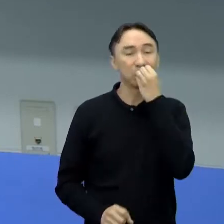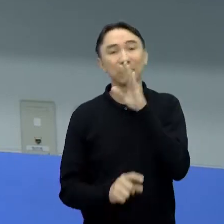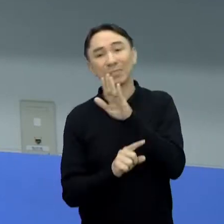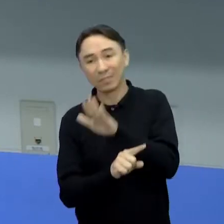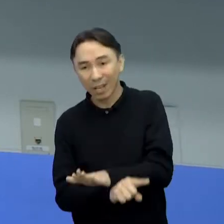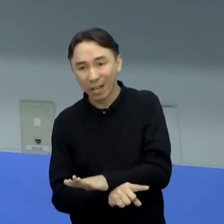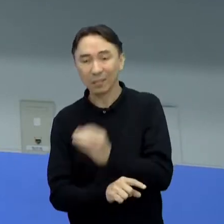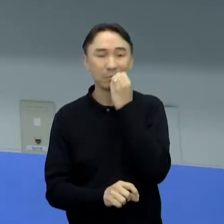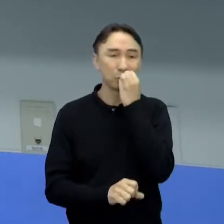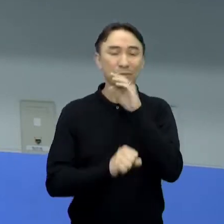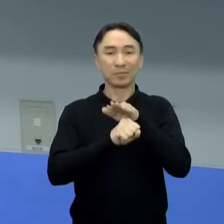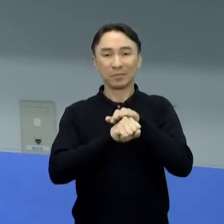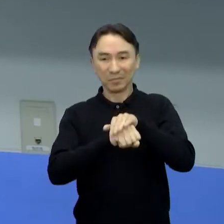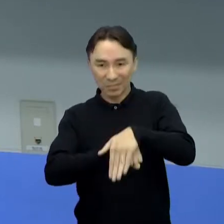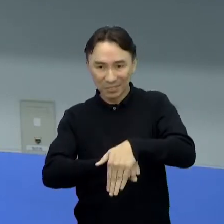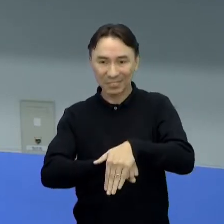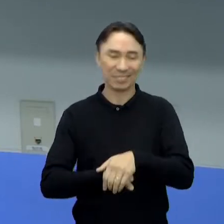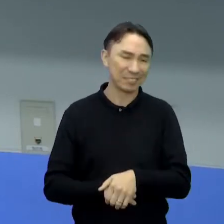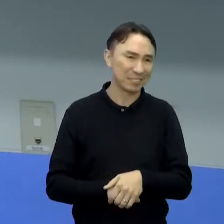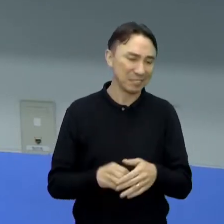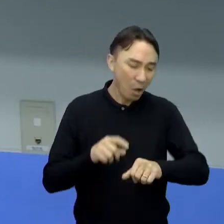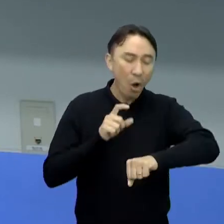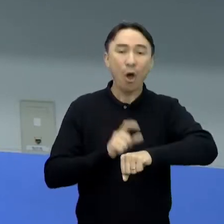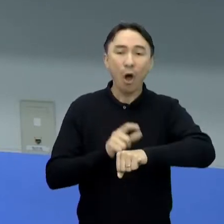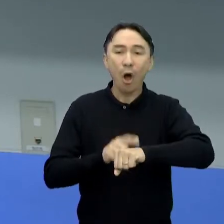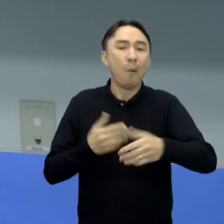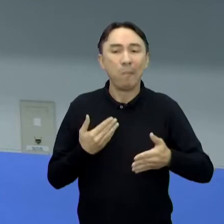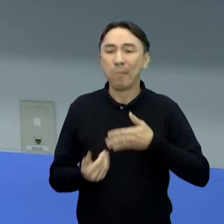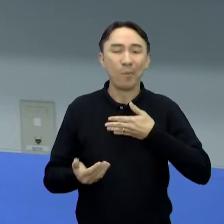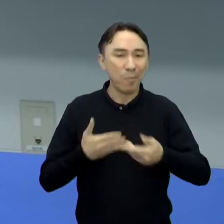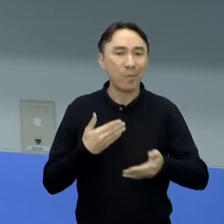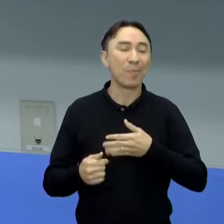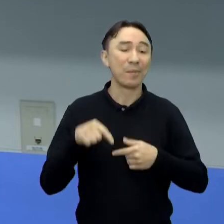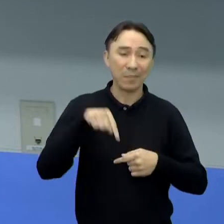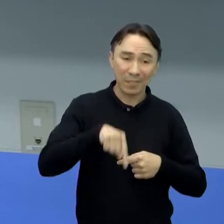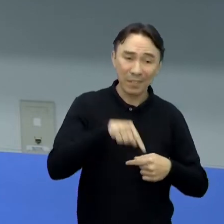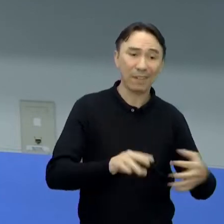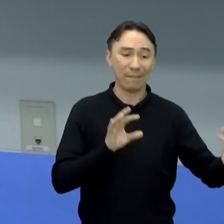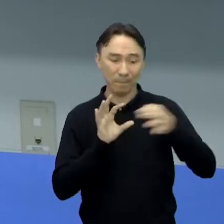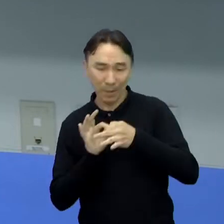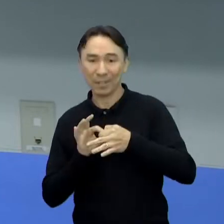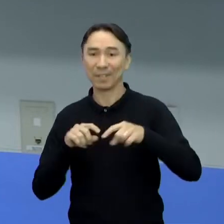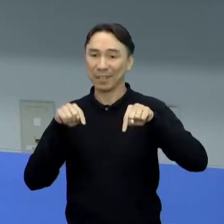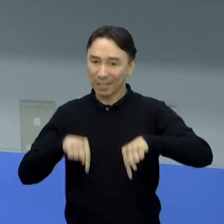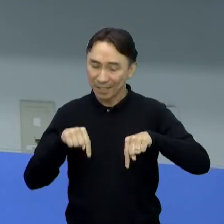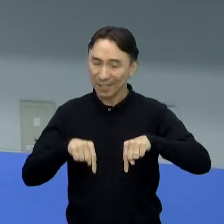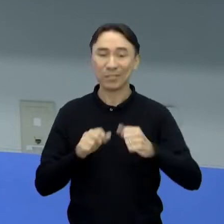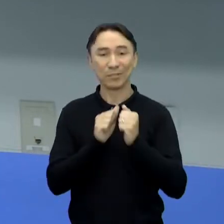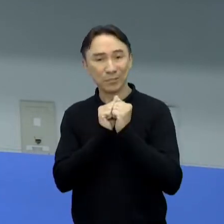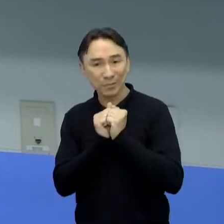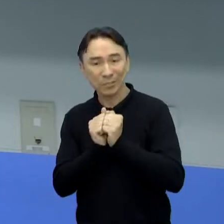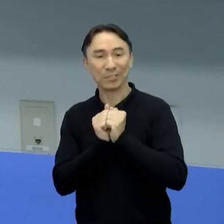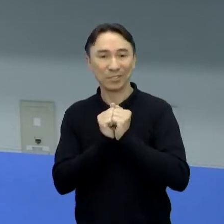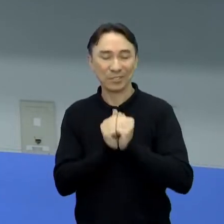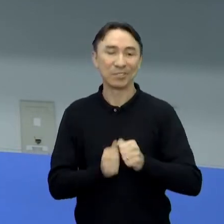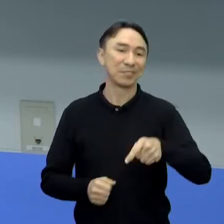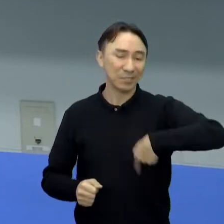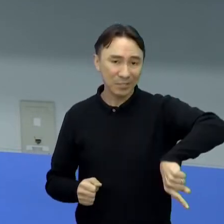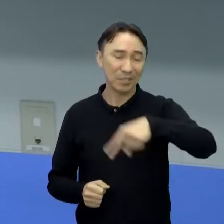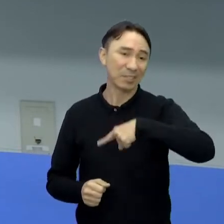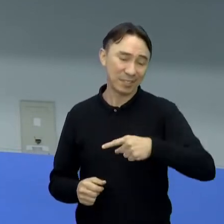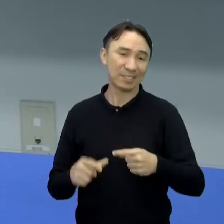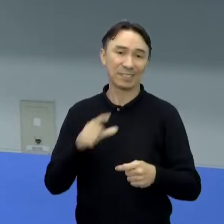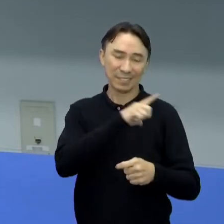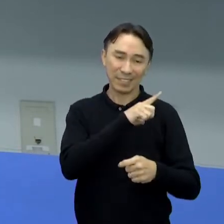importa o momento em que você está aqui conectado, juntinho da gente para trabalhar o